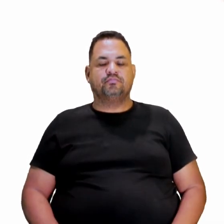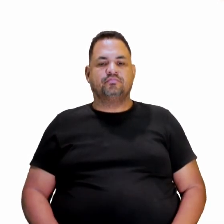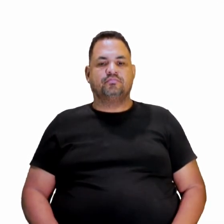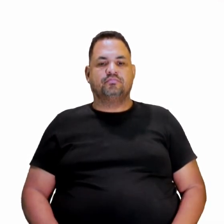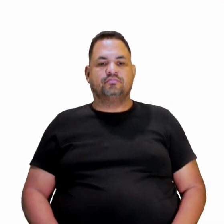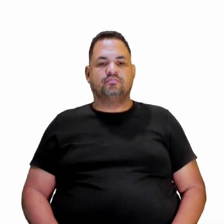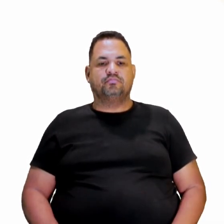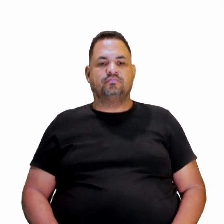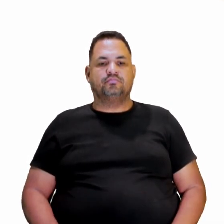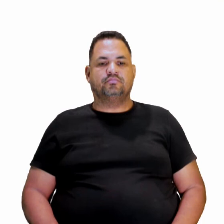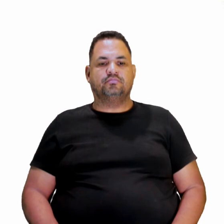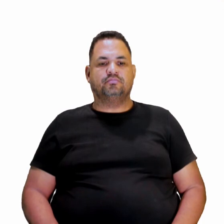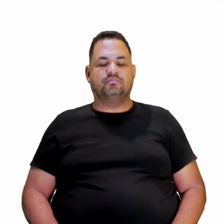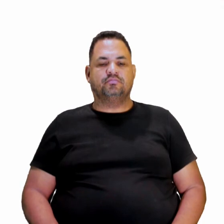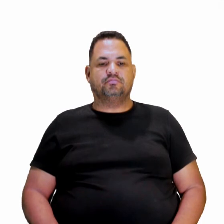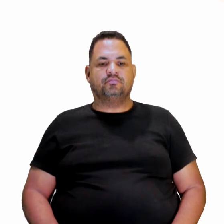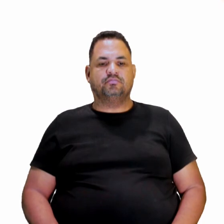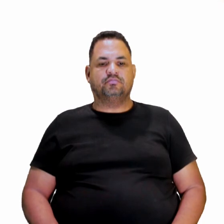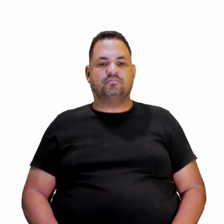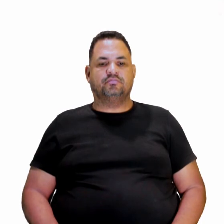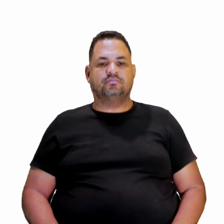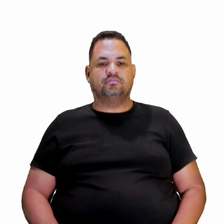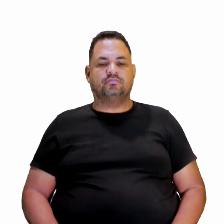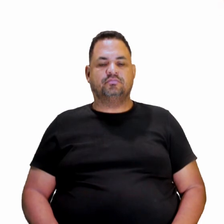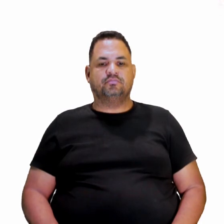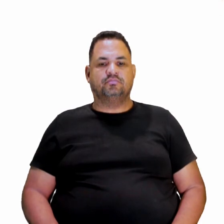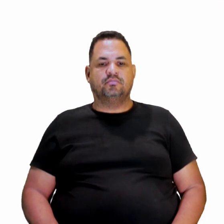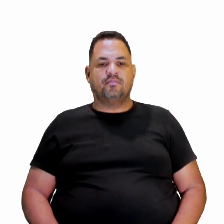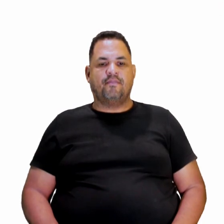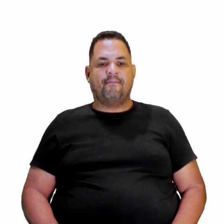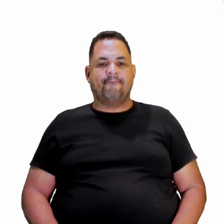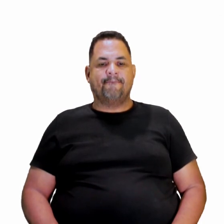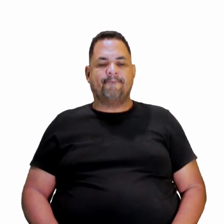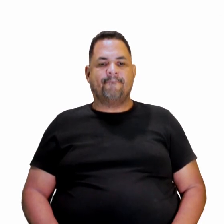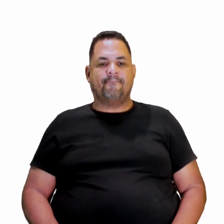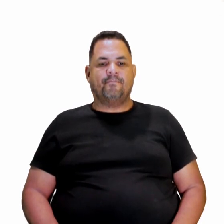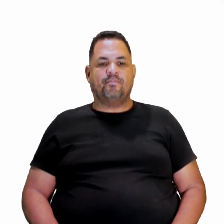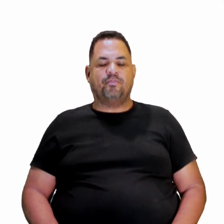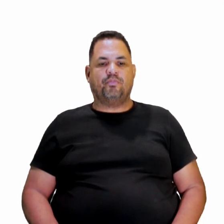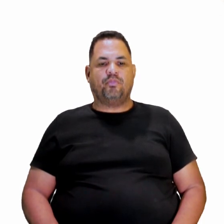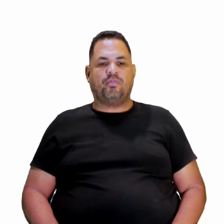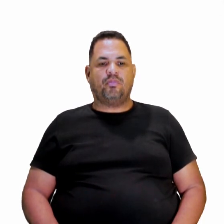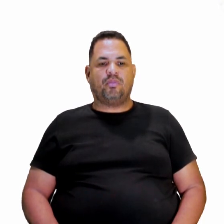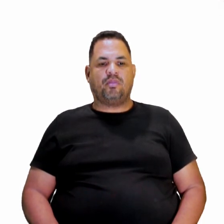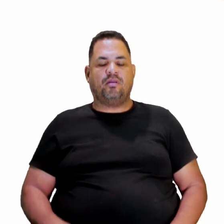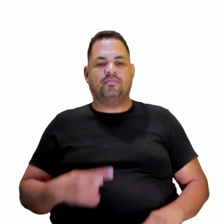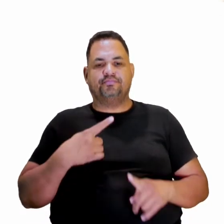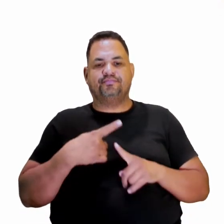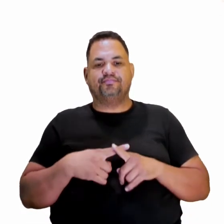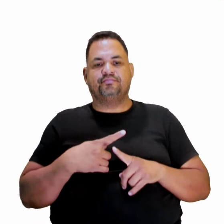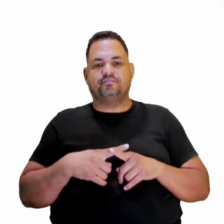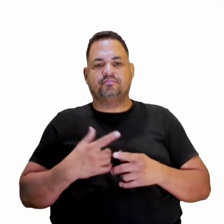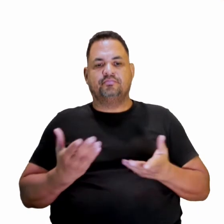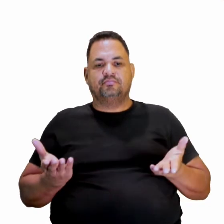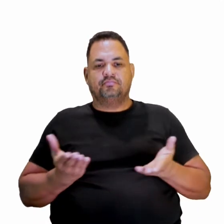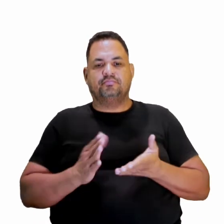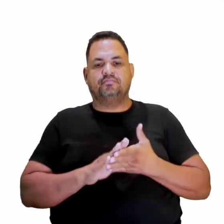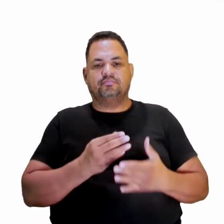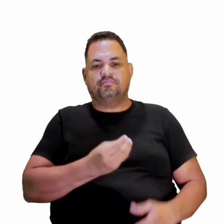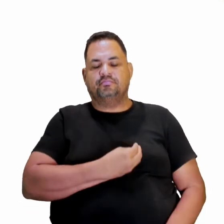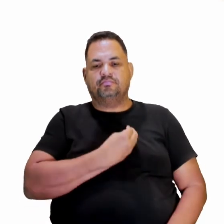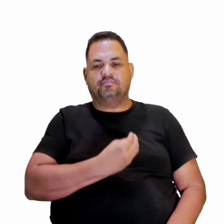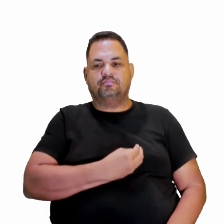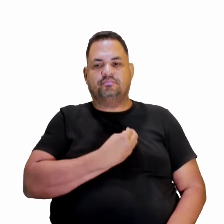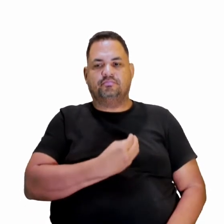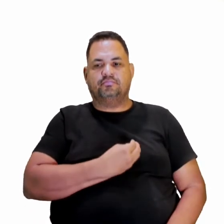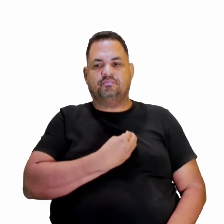He didn't play basketball. He played. Por quê? Porque agora é presente,